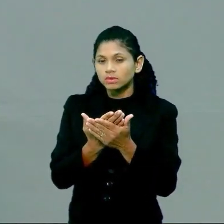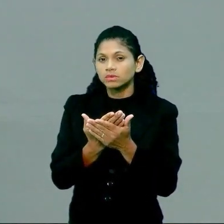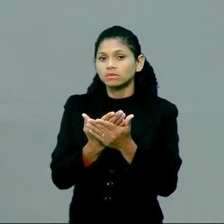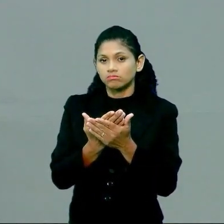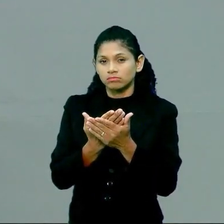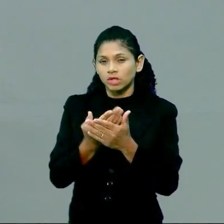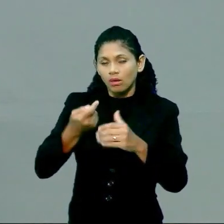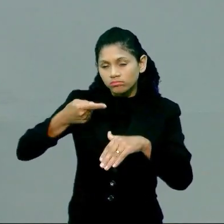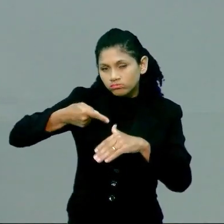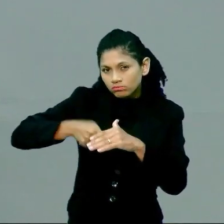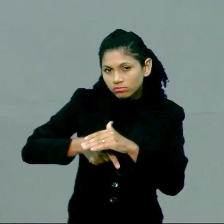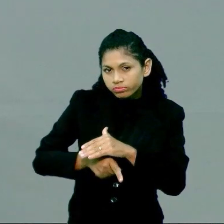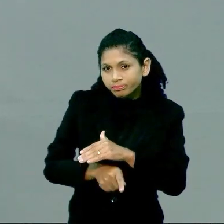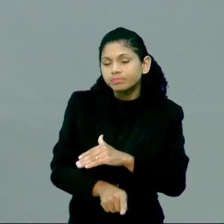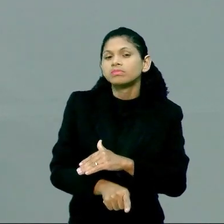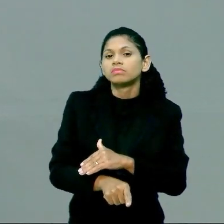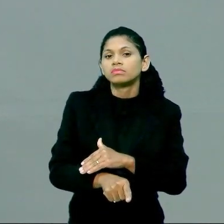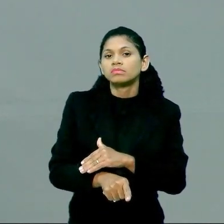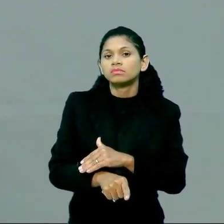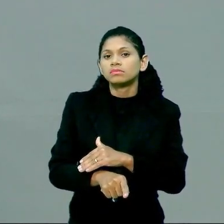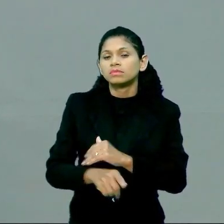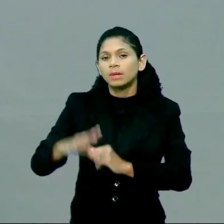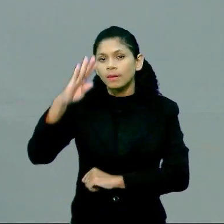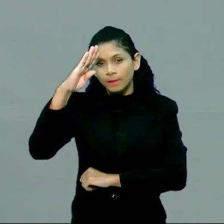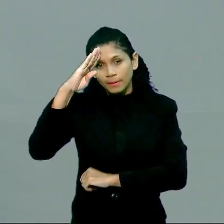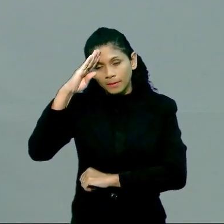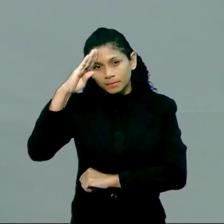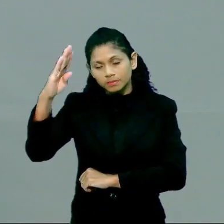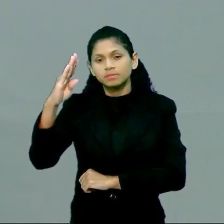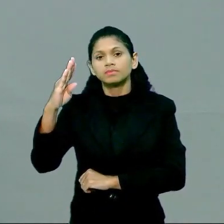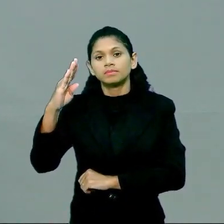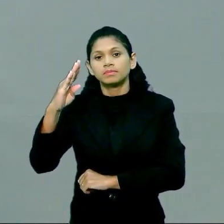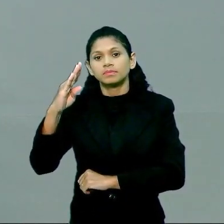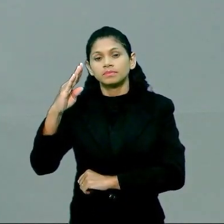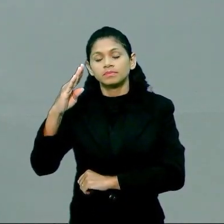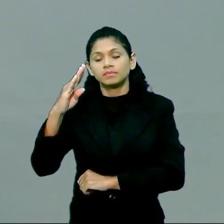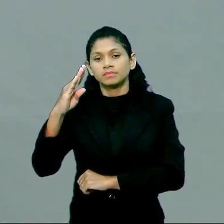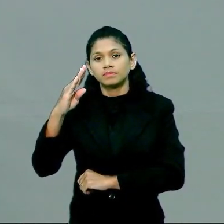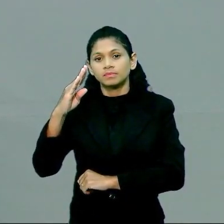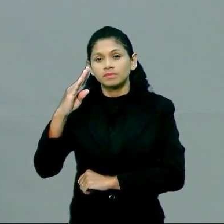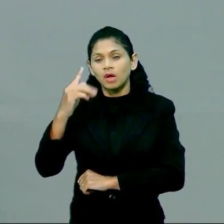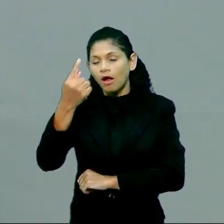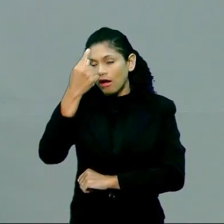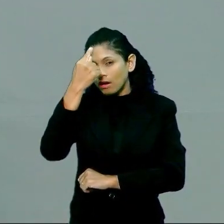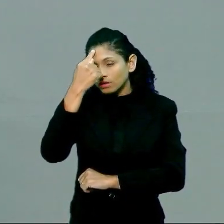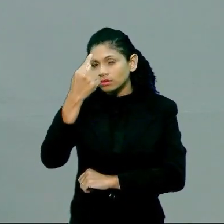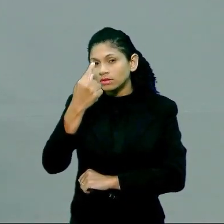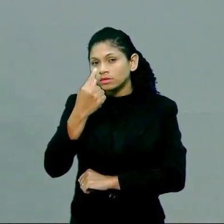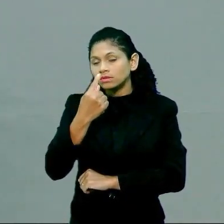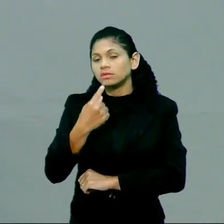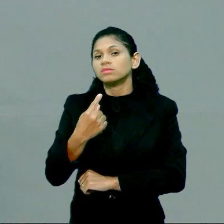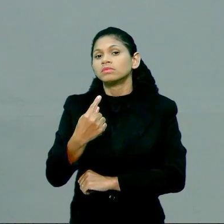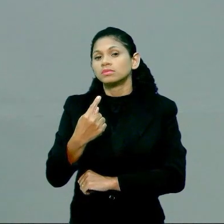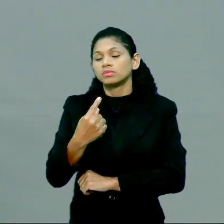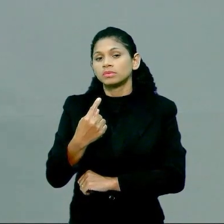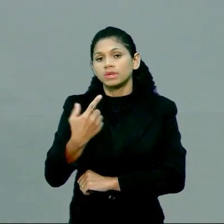fundo, tá? Principalmente no tocante figuras de linguagem, né? Lembra, galera, que na